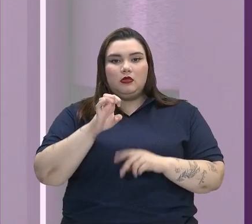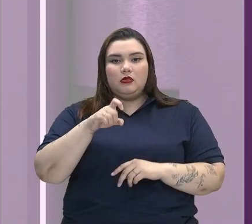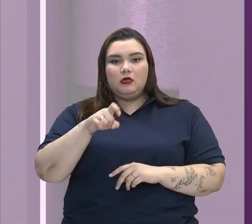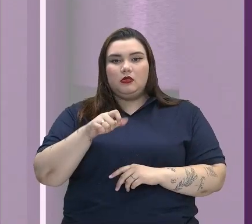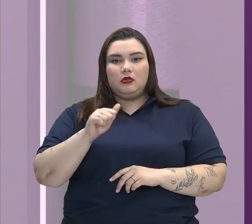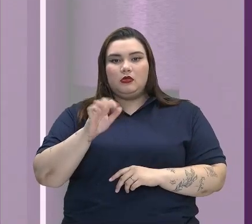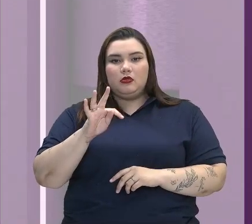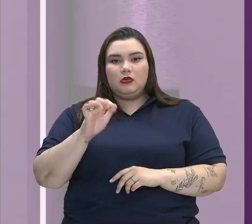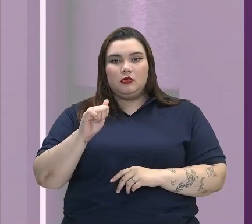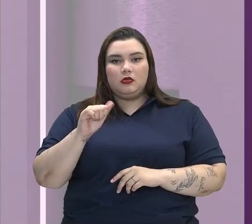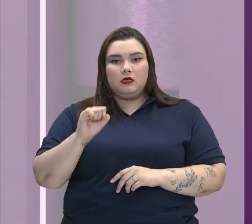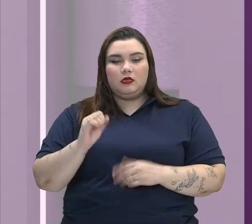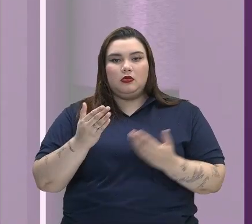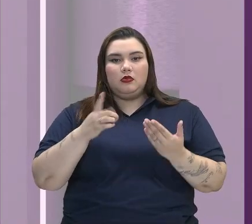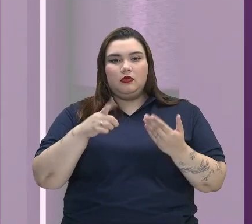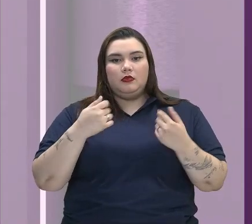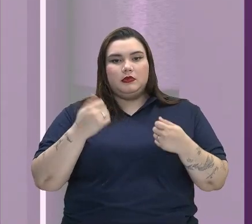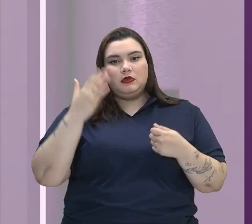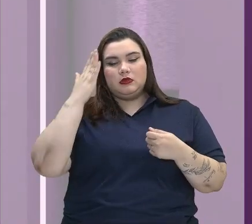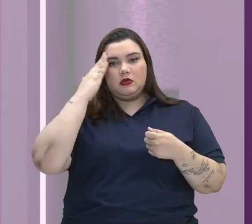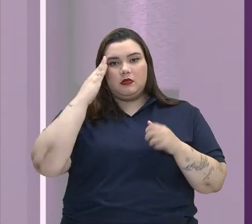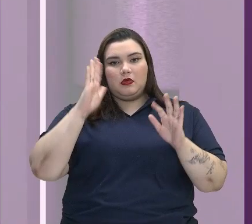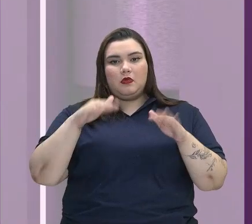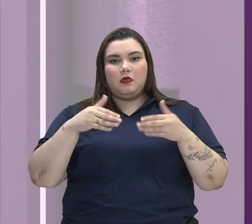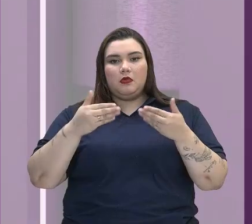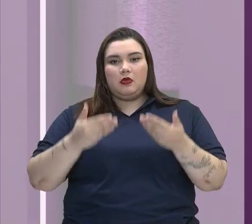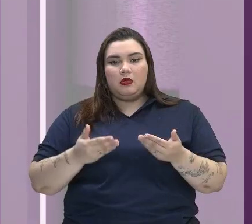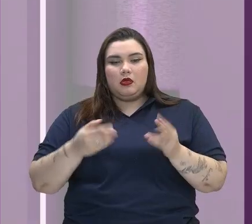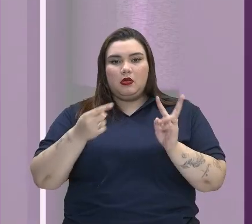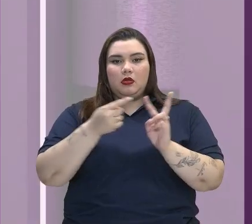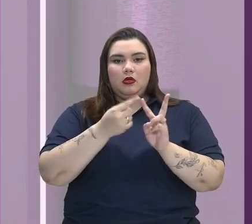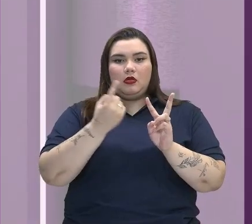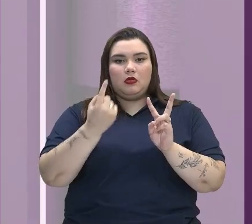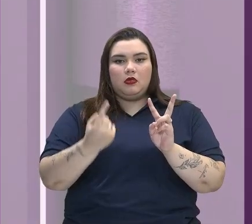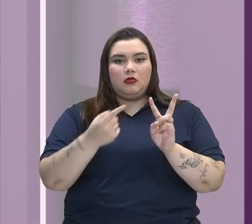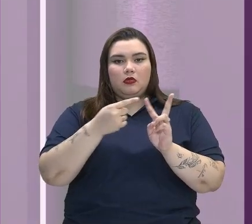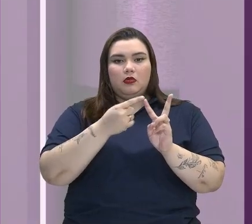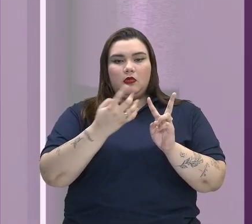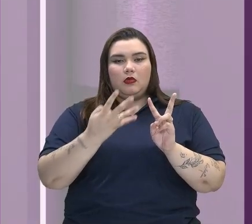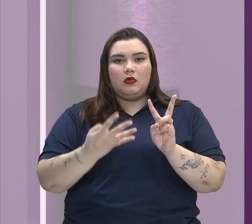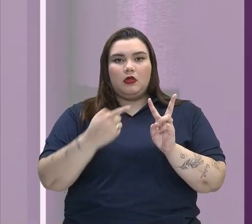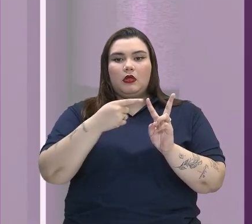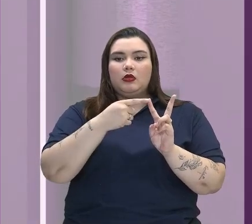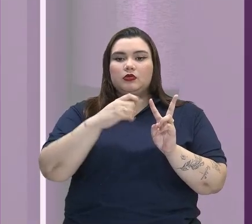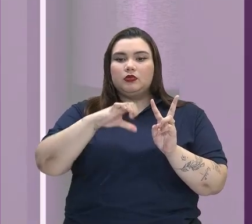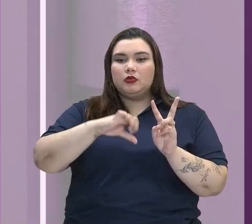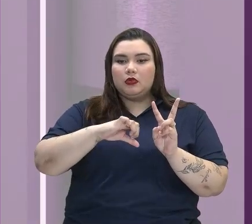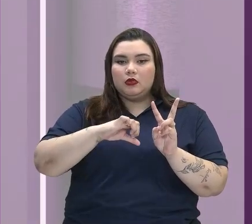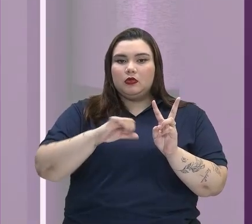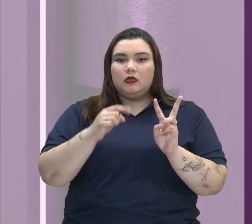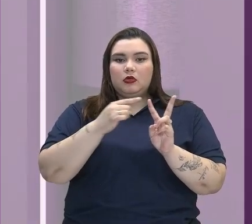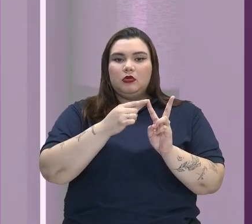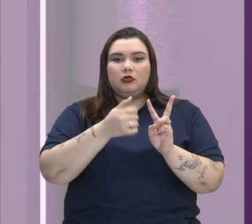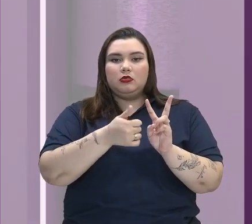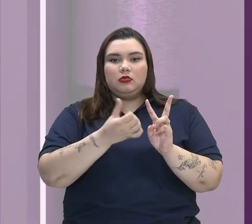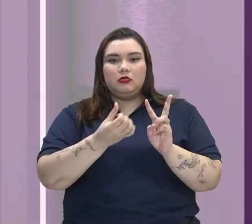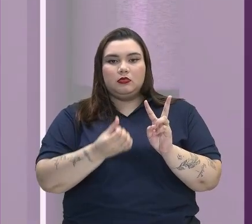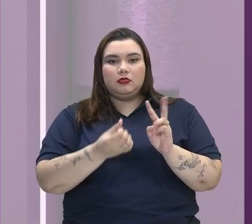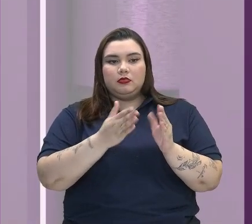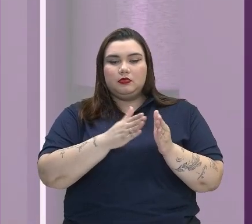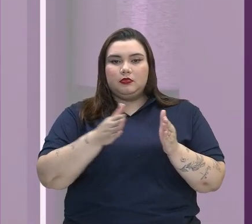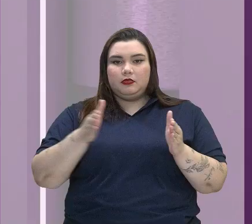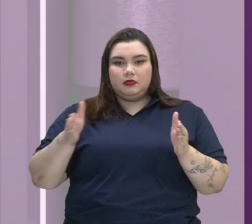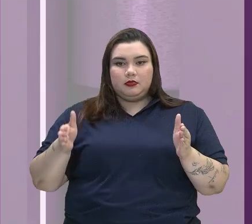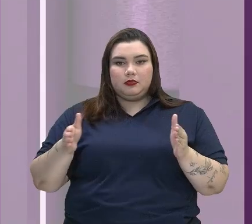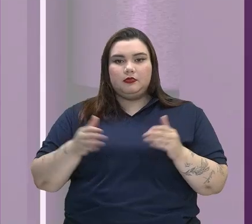Para isso, você tem que saber quais são as raízes exatas. Raiz de 1, raiz de 4, raiz de 9, raiz de 16 e assim por